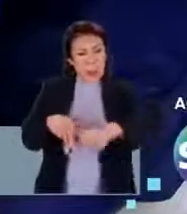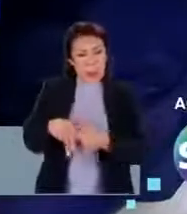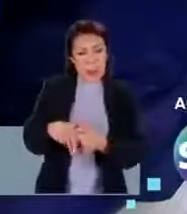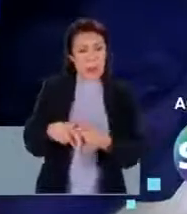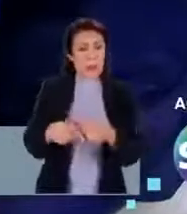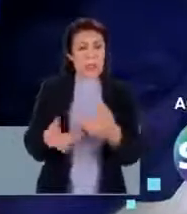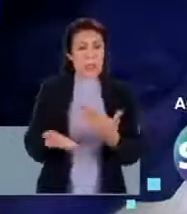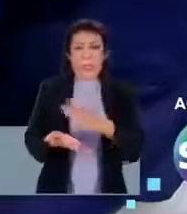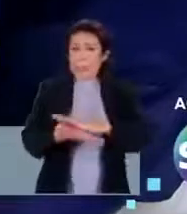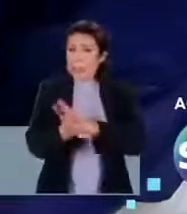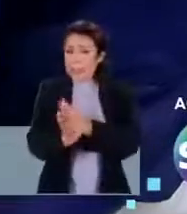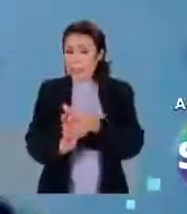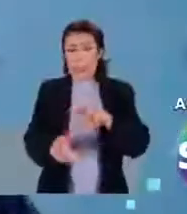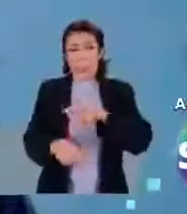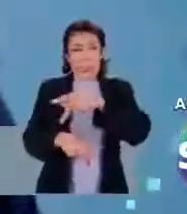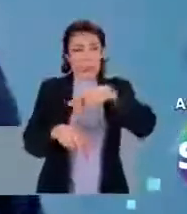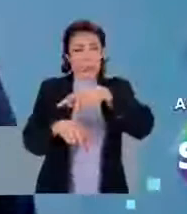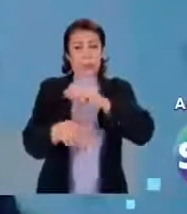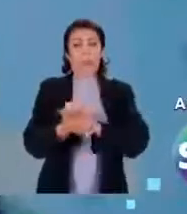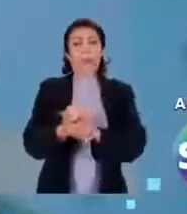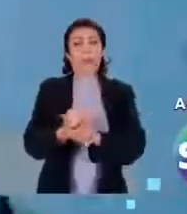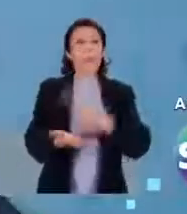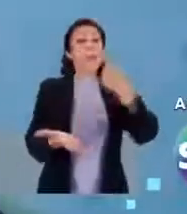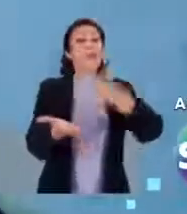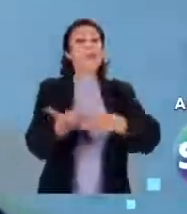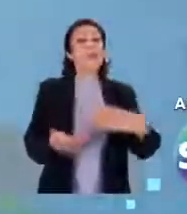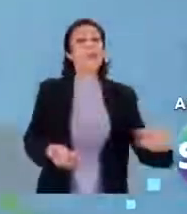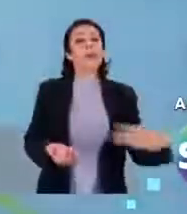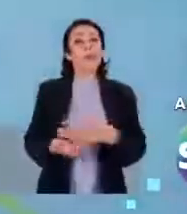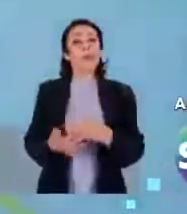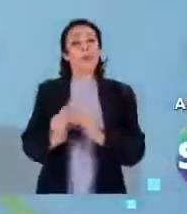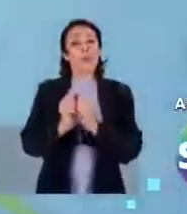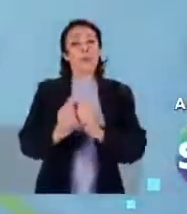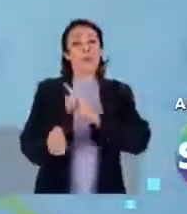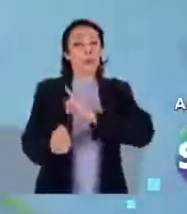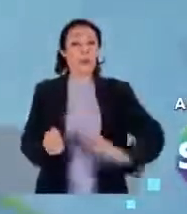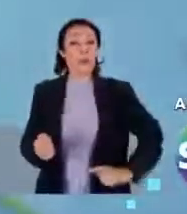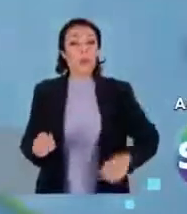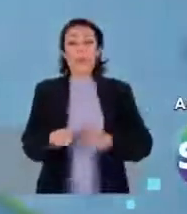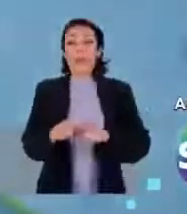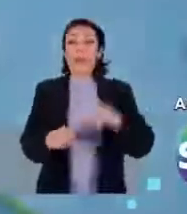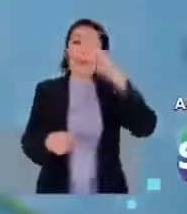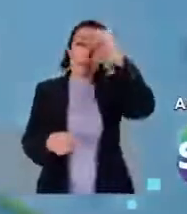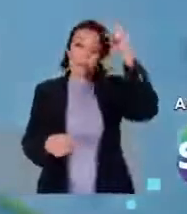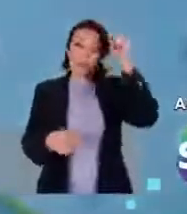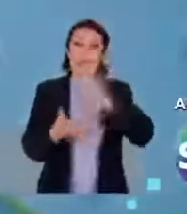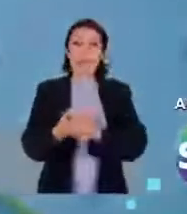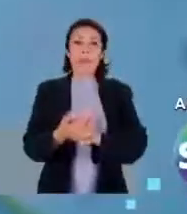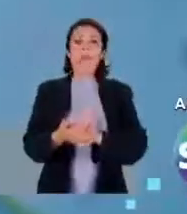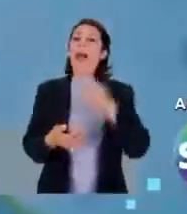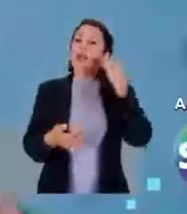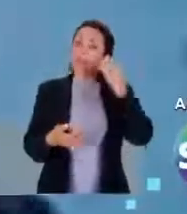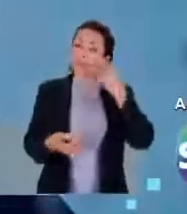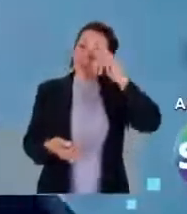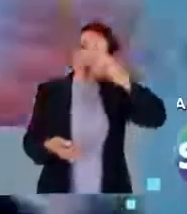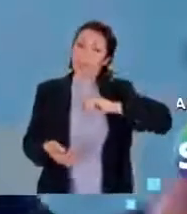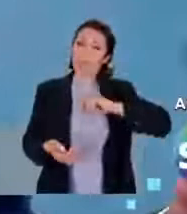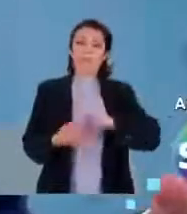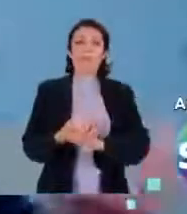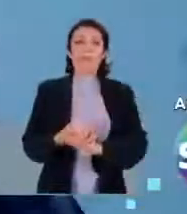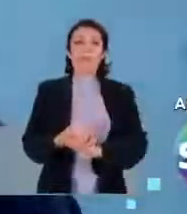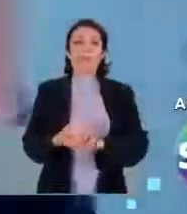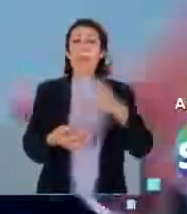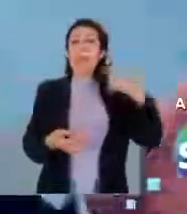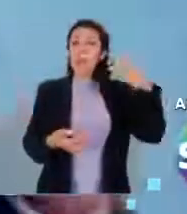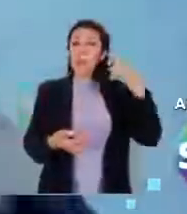desmoralizando todo mundo por uma nova um novo acordo com os governadores e prefeitos de novo a minha experiência o deputado tá em Brasília ele só atende